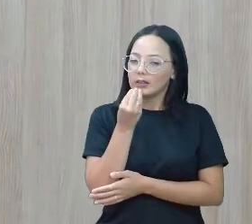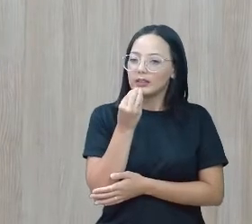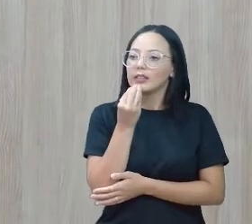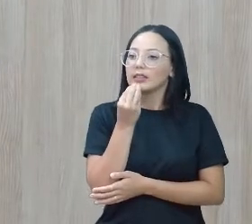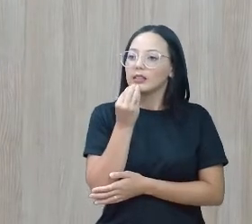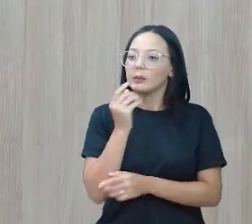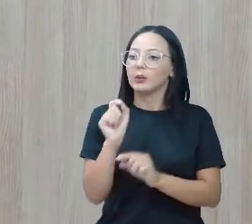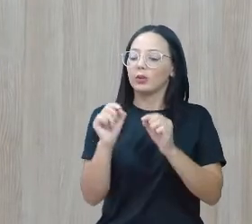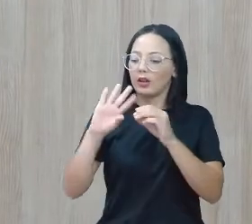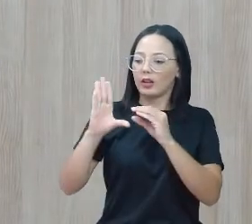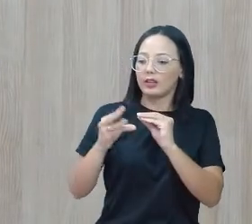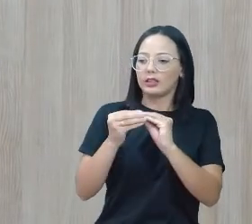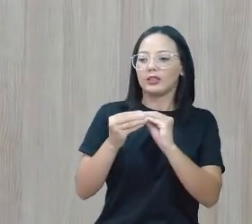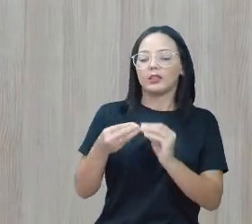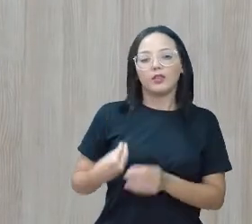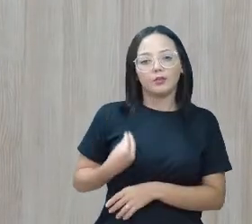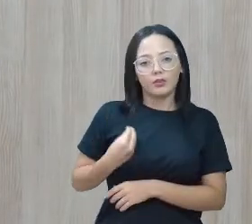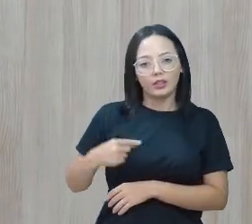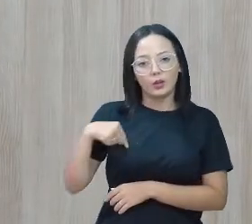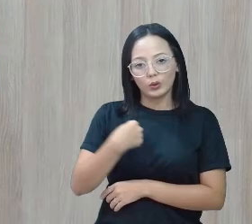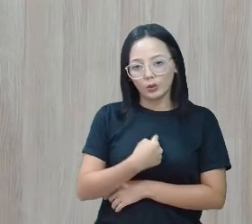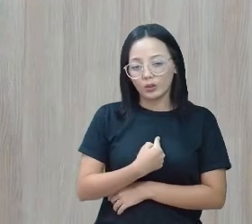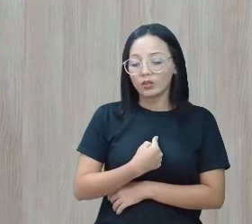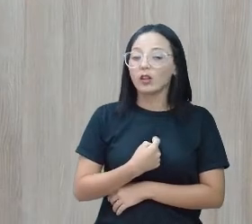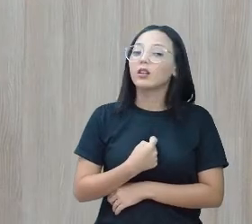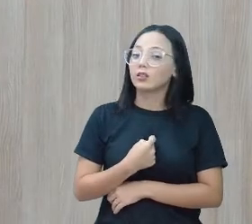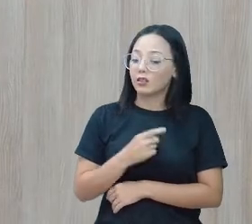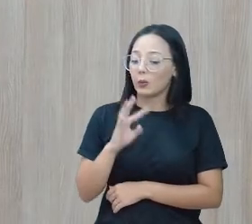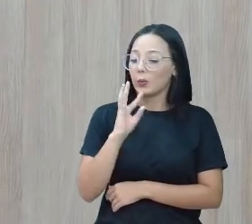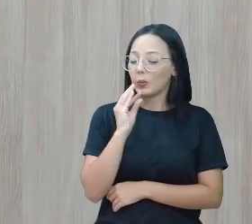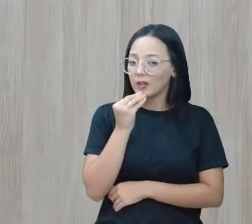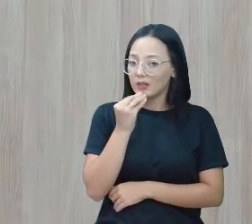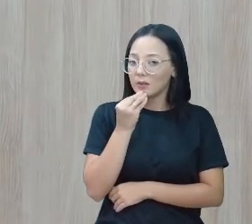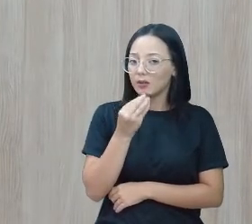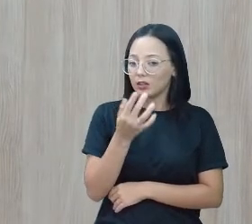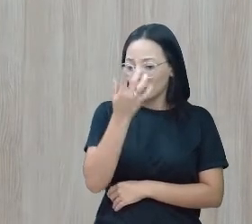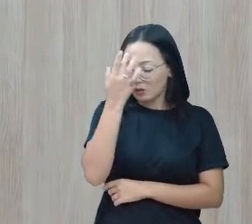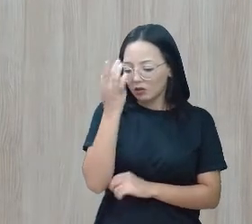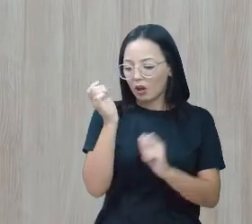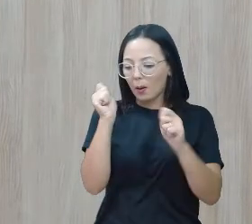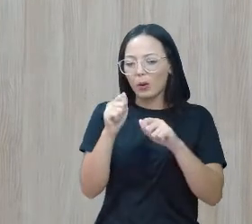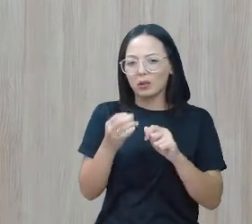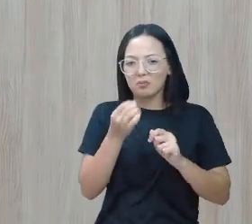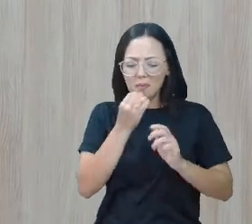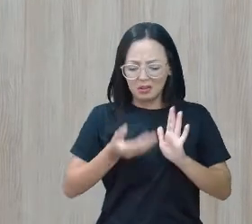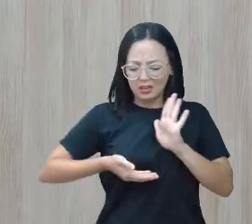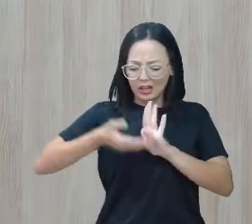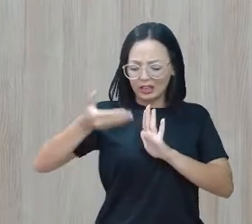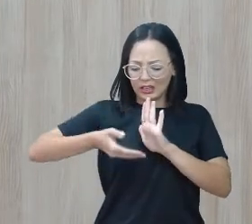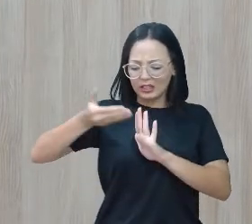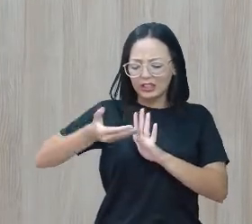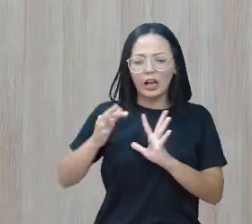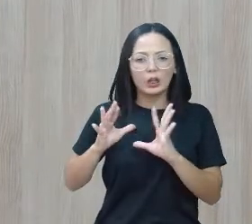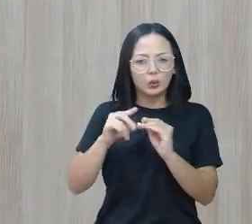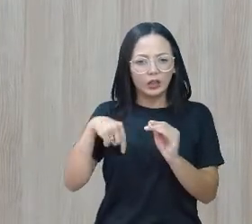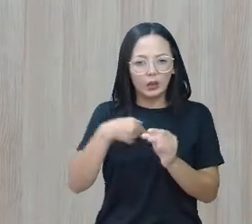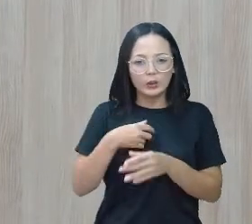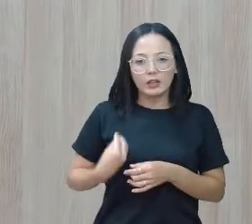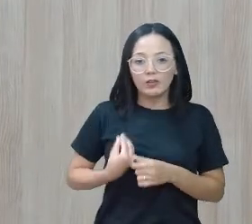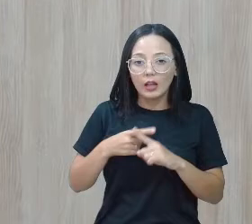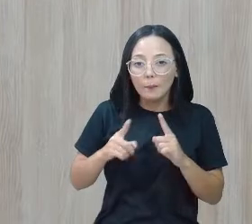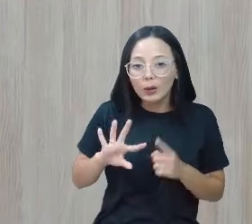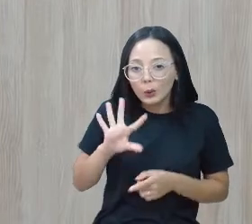que agregam na nossa vida. E conhecimento, pessoal, as pessoas podem tirar tudo da gente, menos conhecimento.